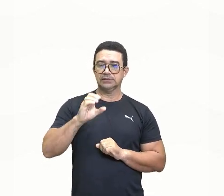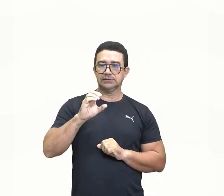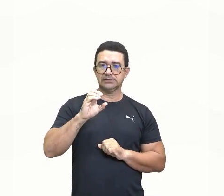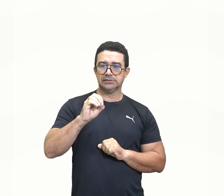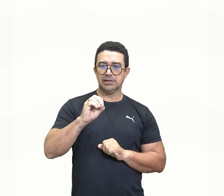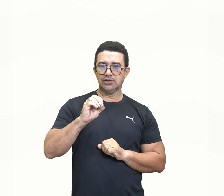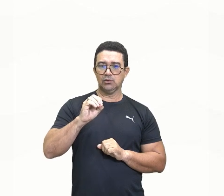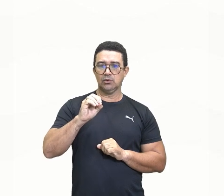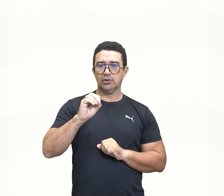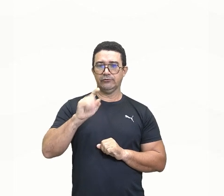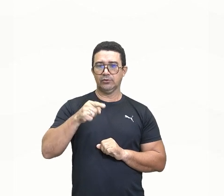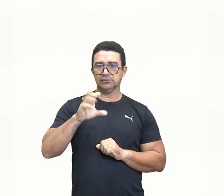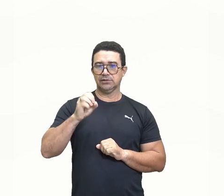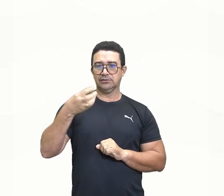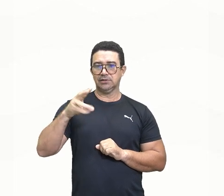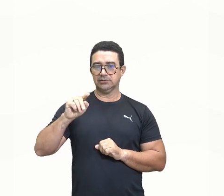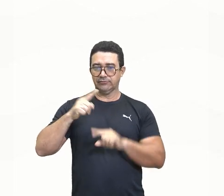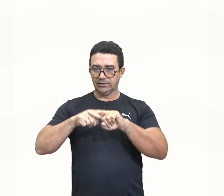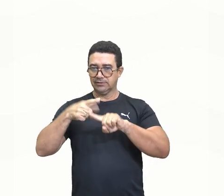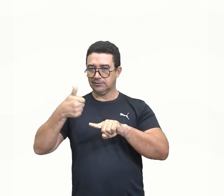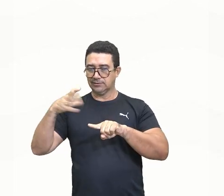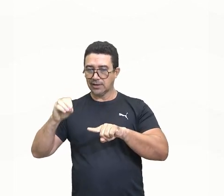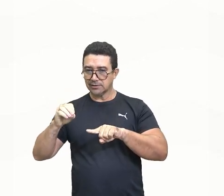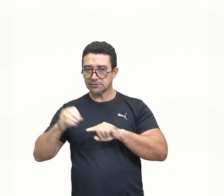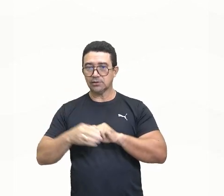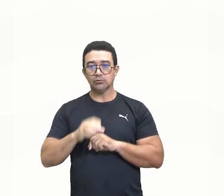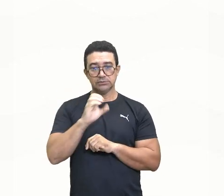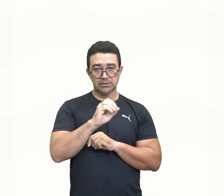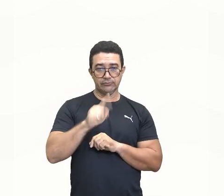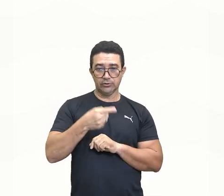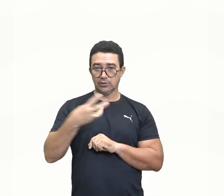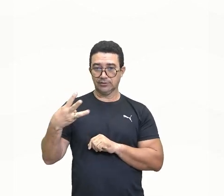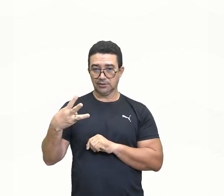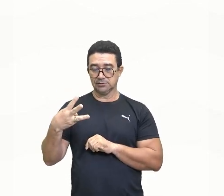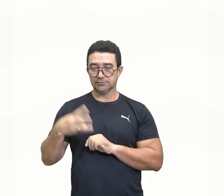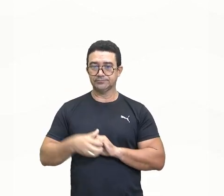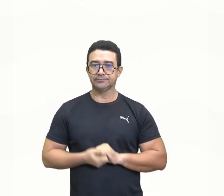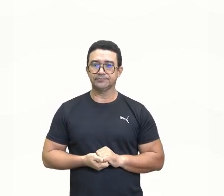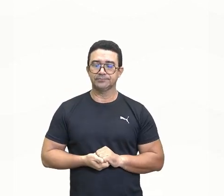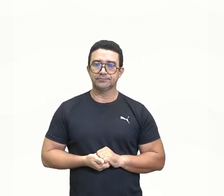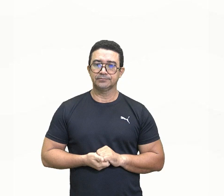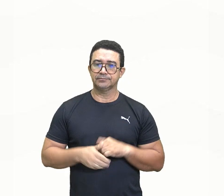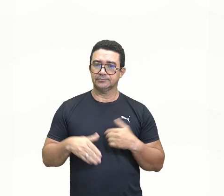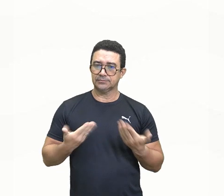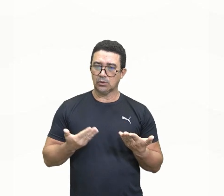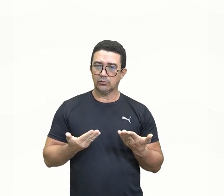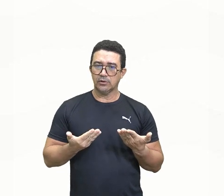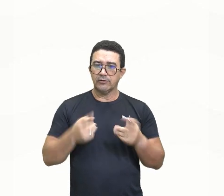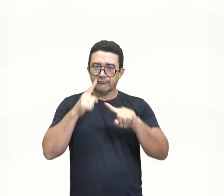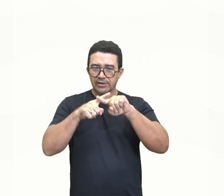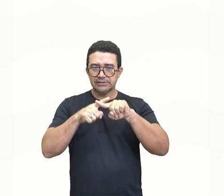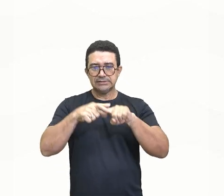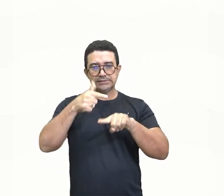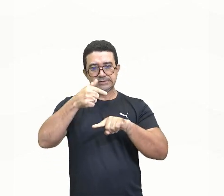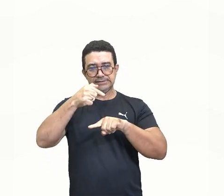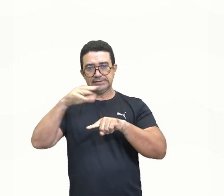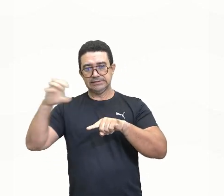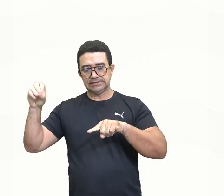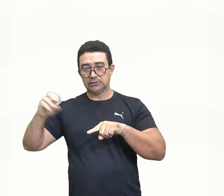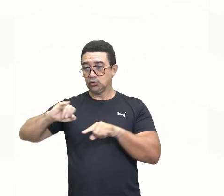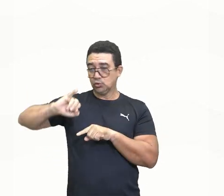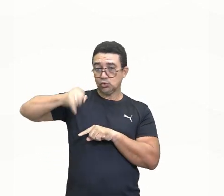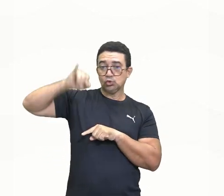0,03 vezes 10, anda uma casa, fica 0,3. Esse valor vezes 700, nós temos aí o